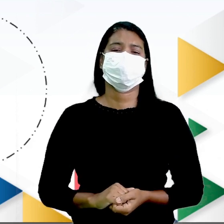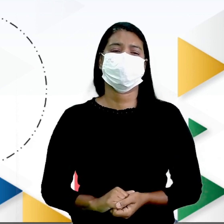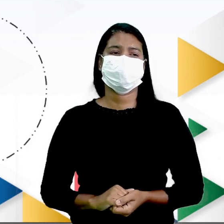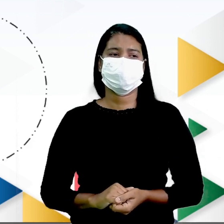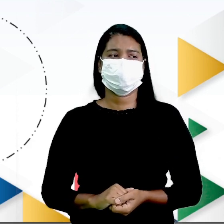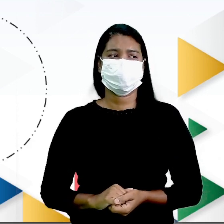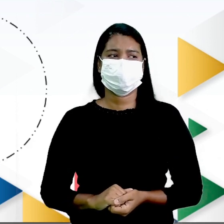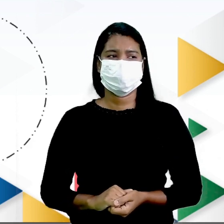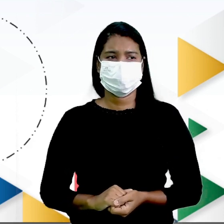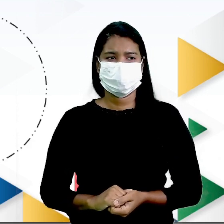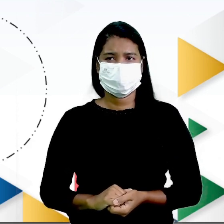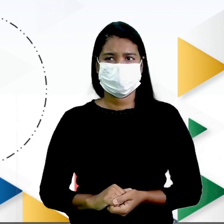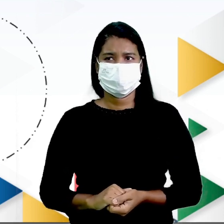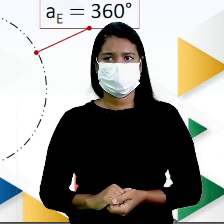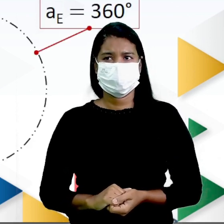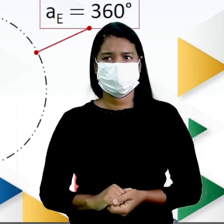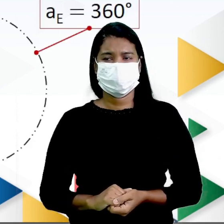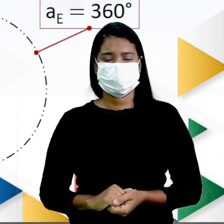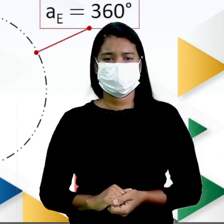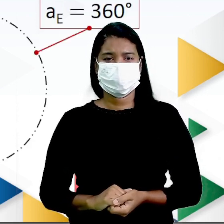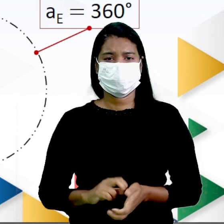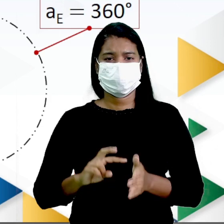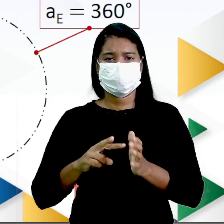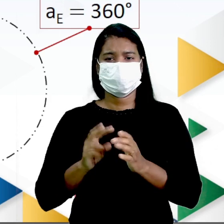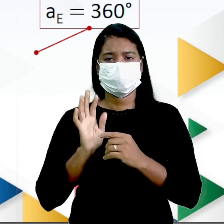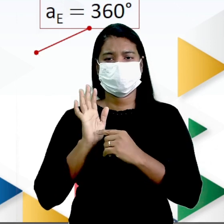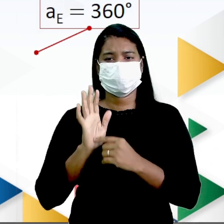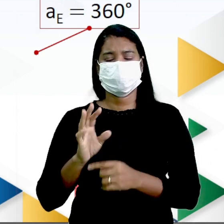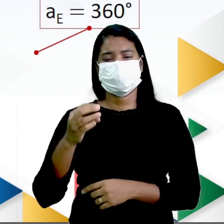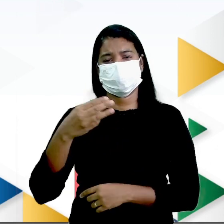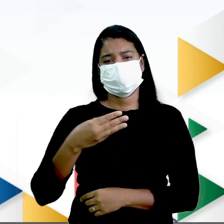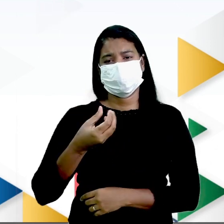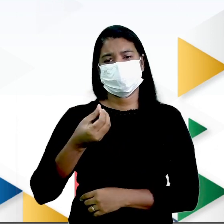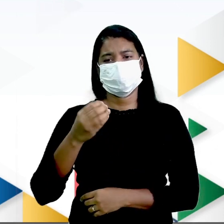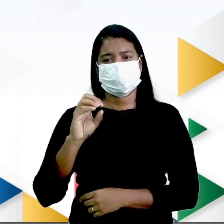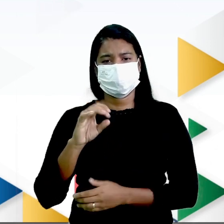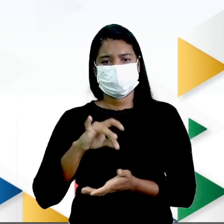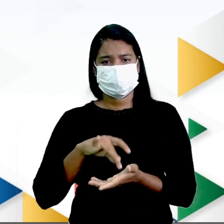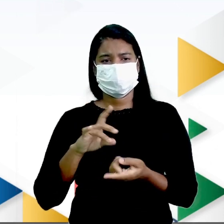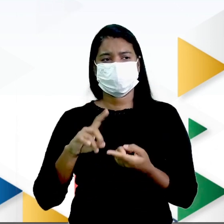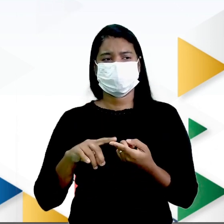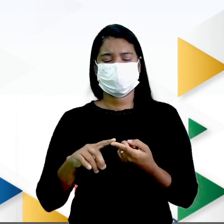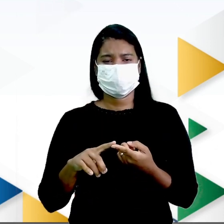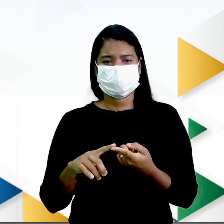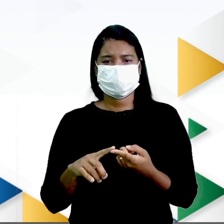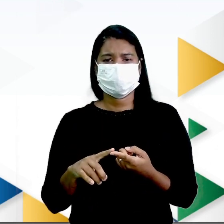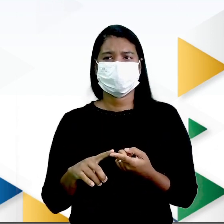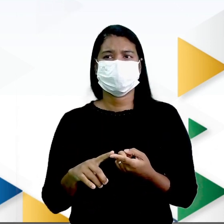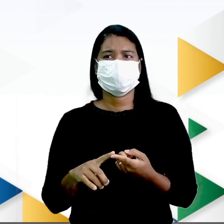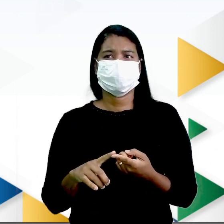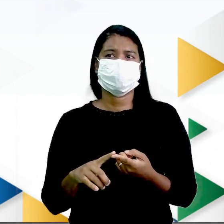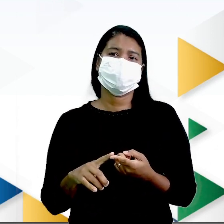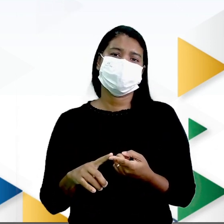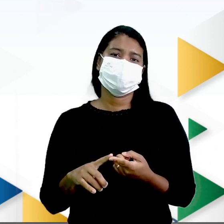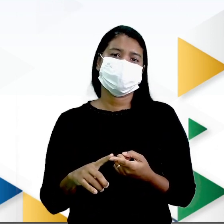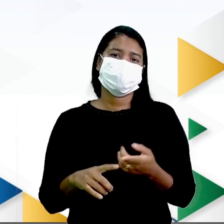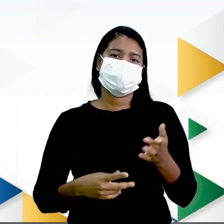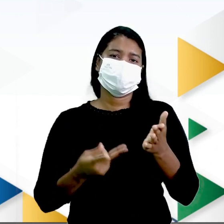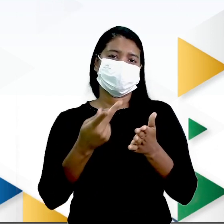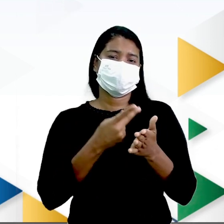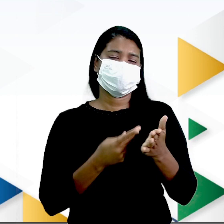ó, essa circunferência, e aí 360 graus, e nele eu colocaria a